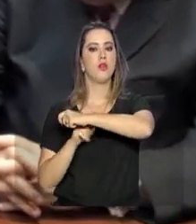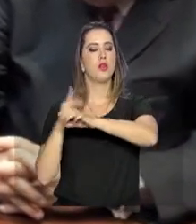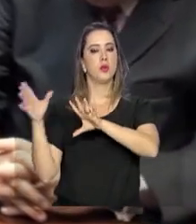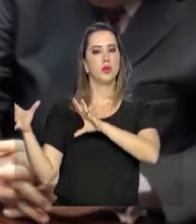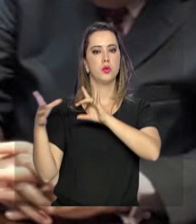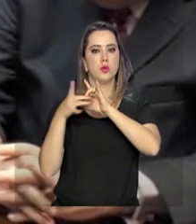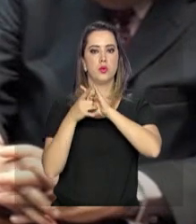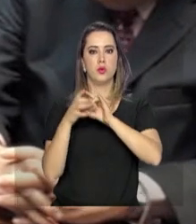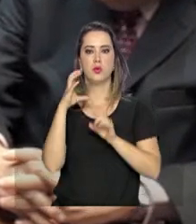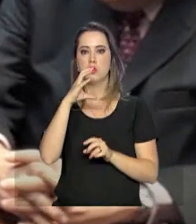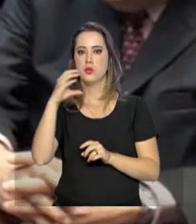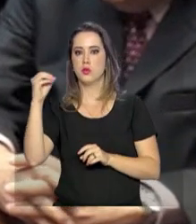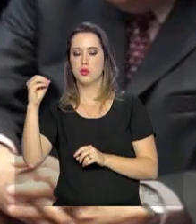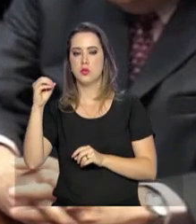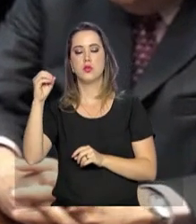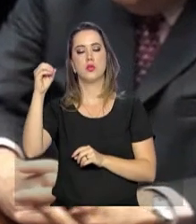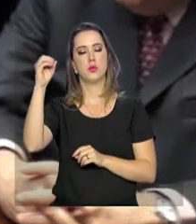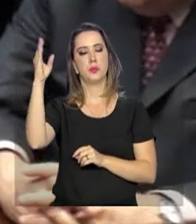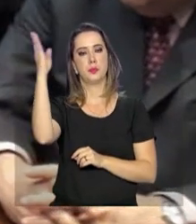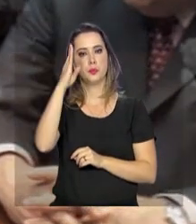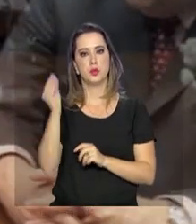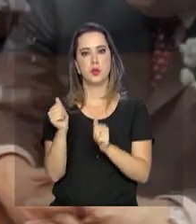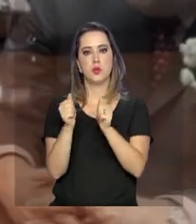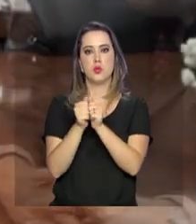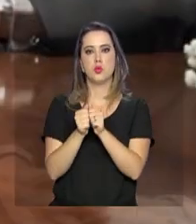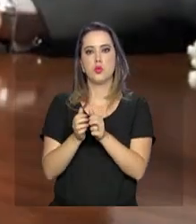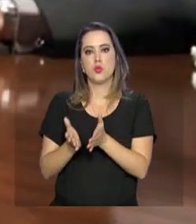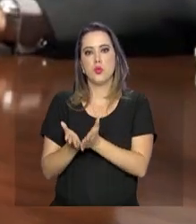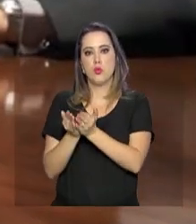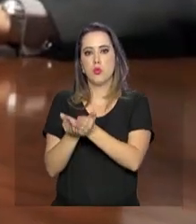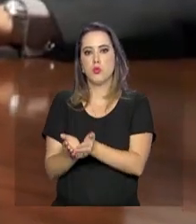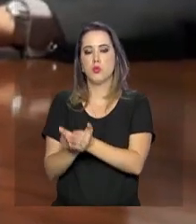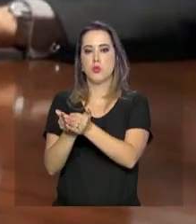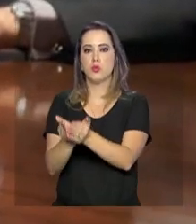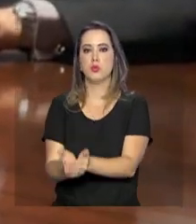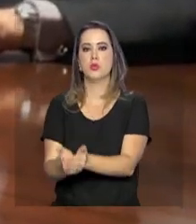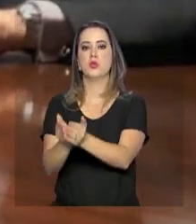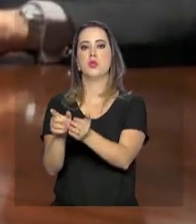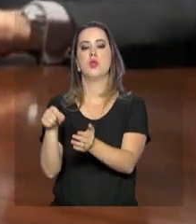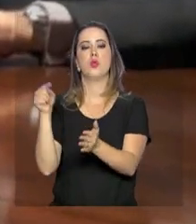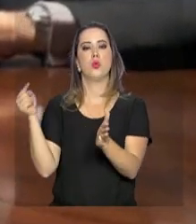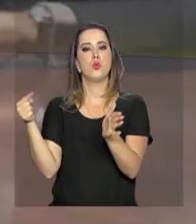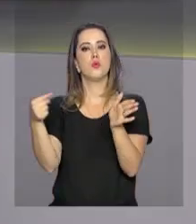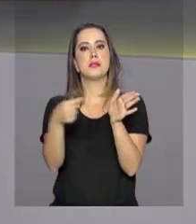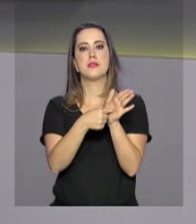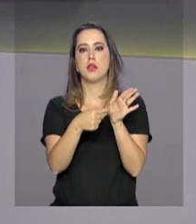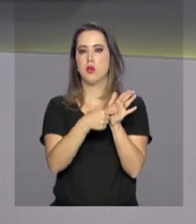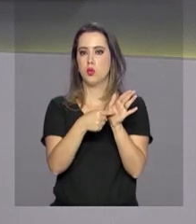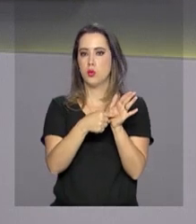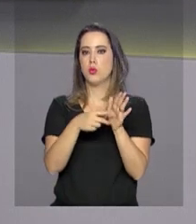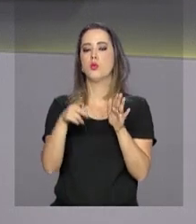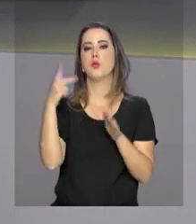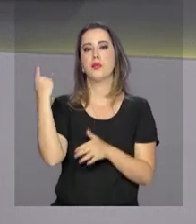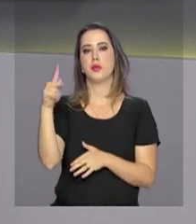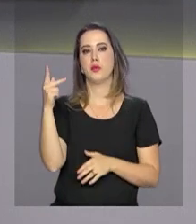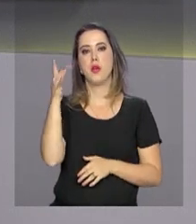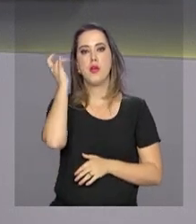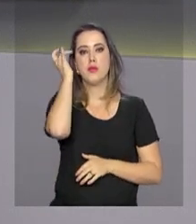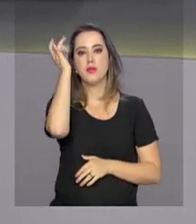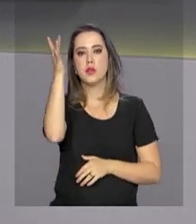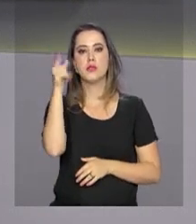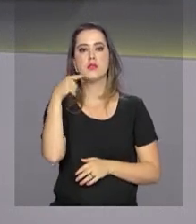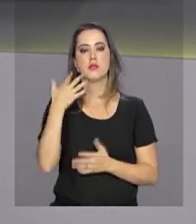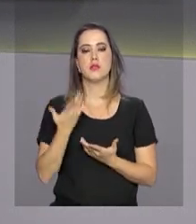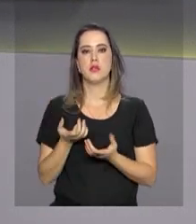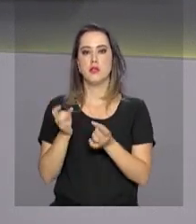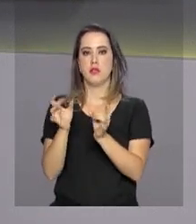entre o centro oeste brasileiro e o porto fluvial de concepción no centro do paraguai facilitando entre outras coisas o